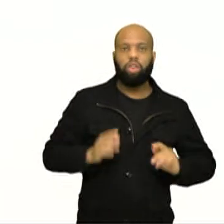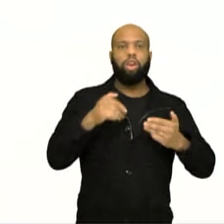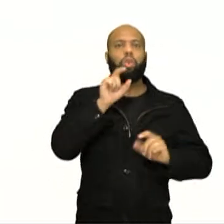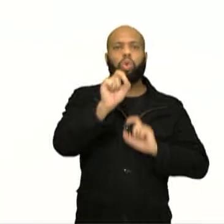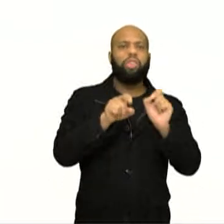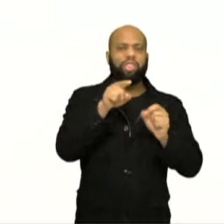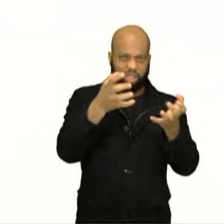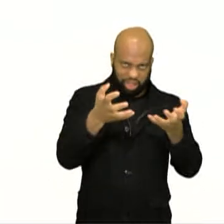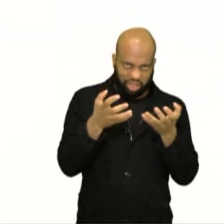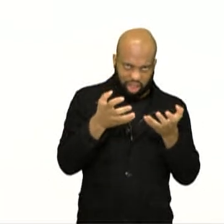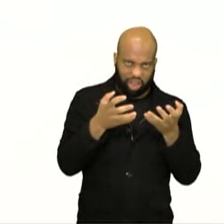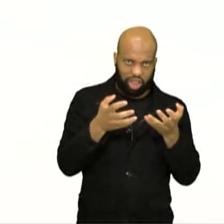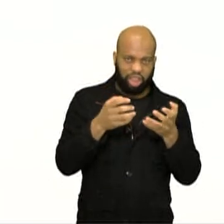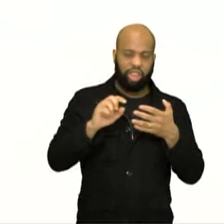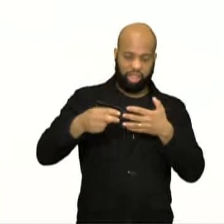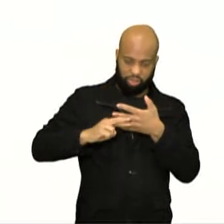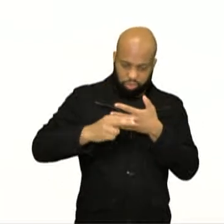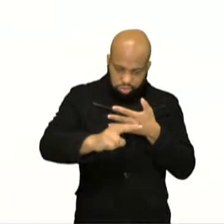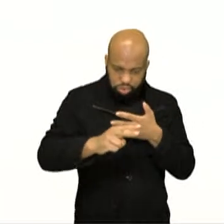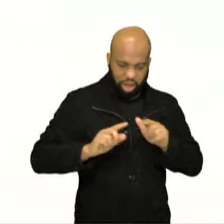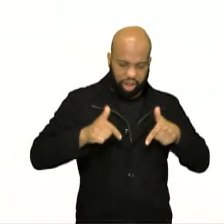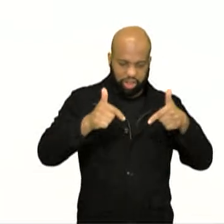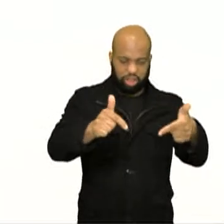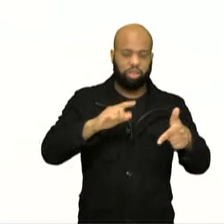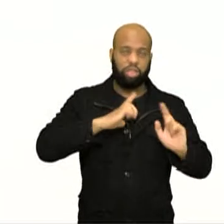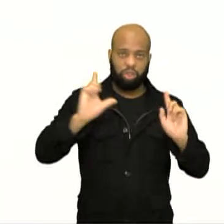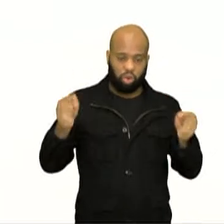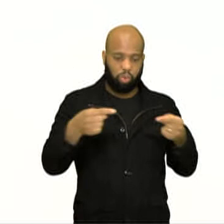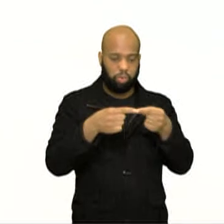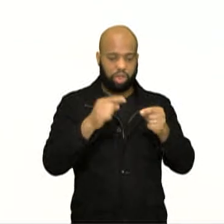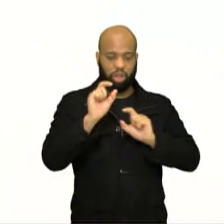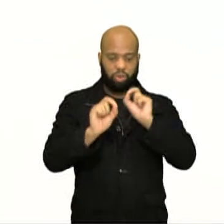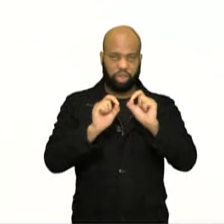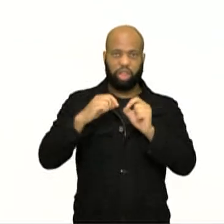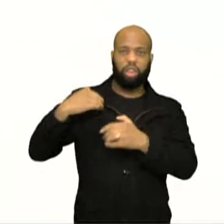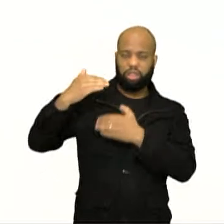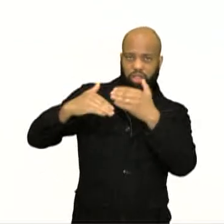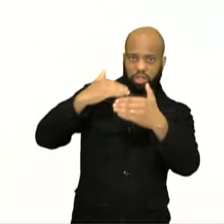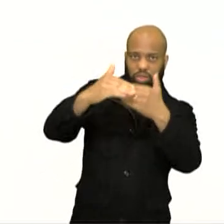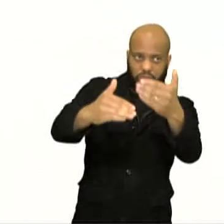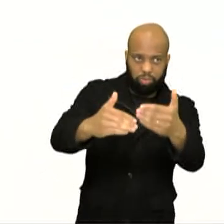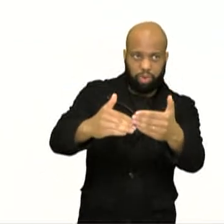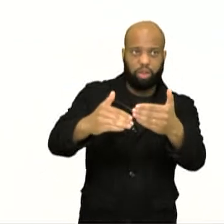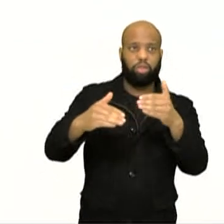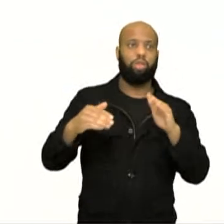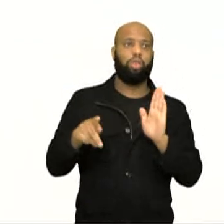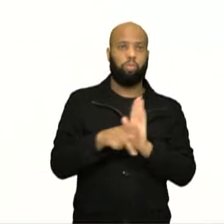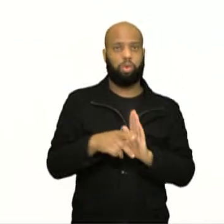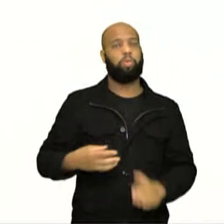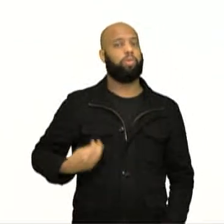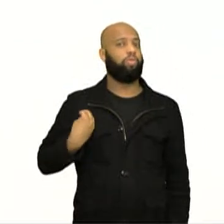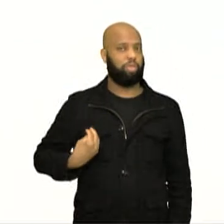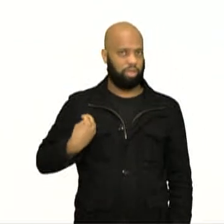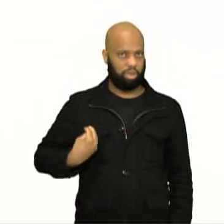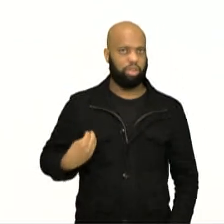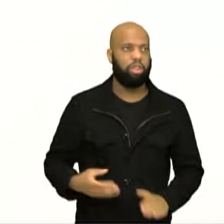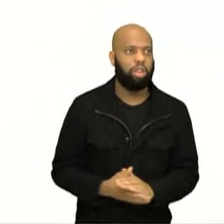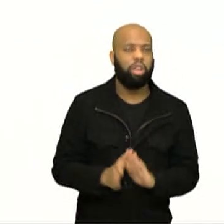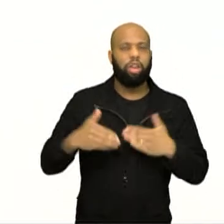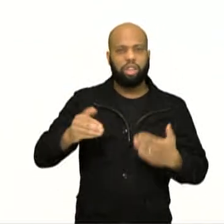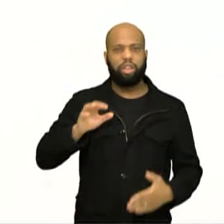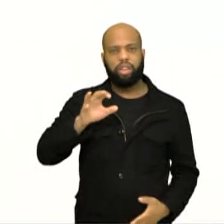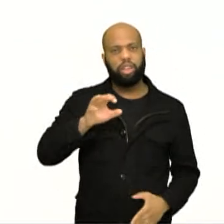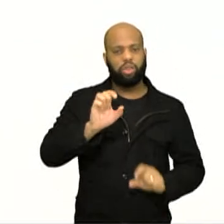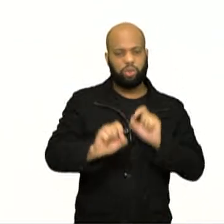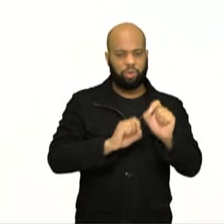efeitos das nossas ações devem ser compatíveis com o desenvolvimento das nossas vidas. Então, isso é